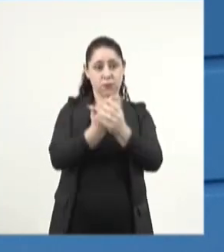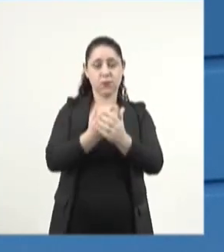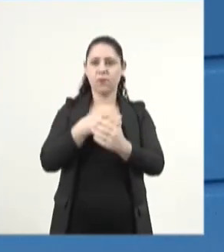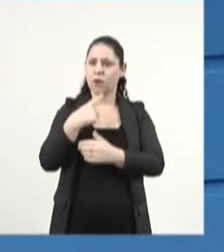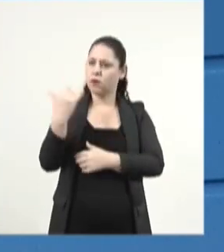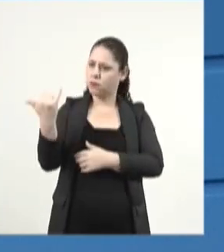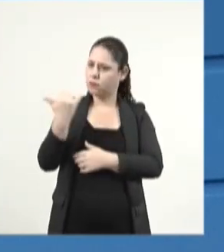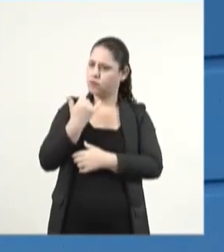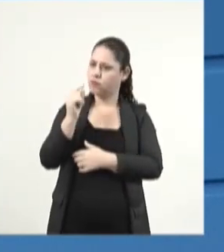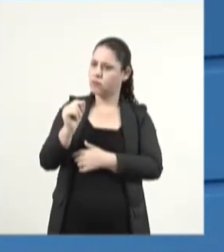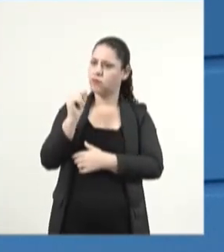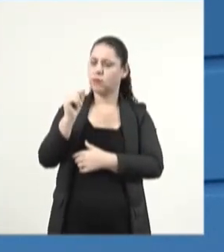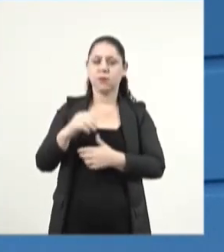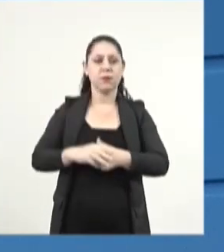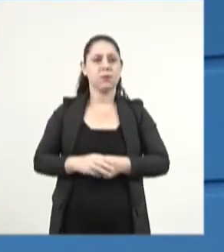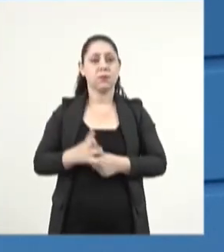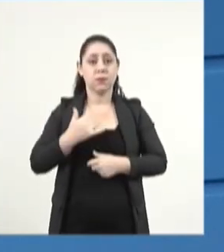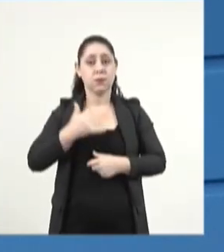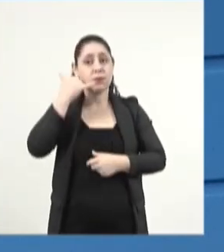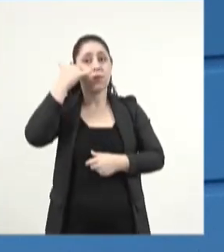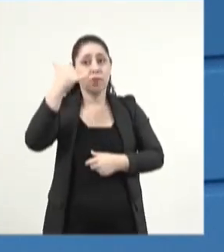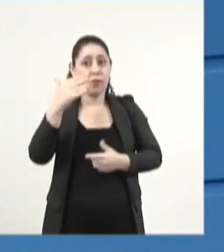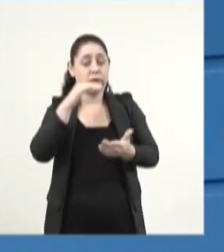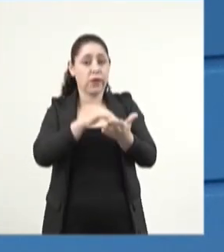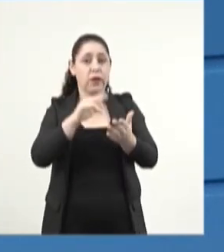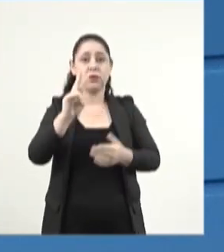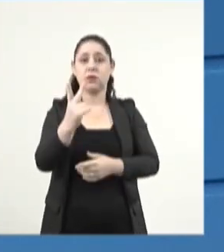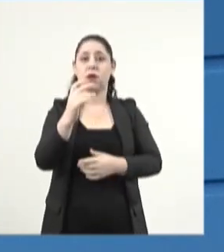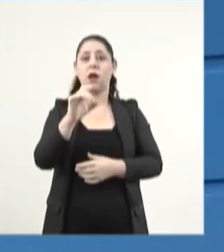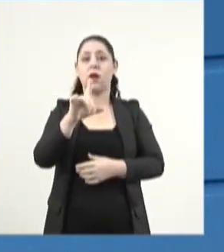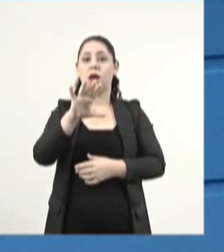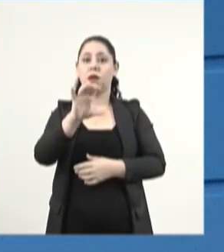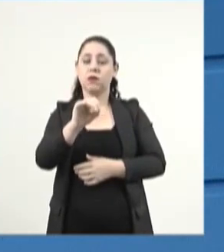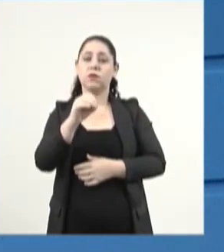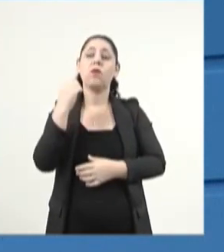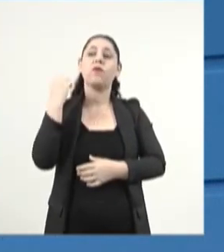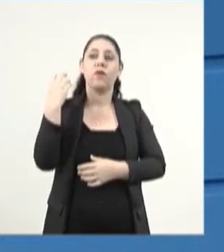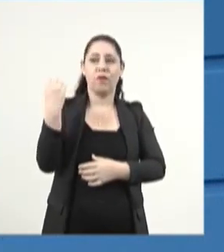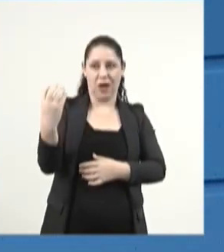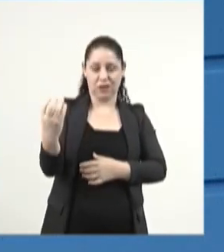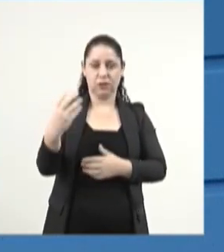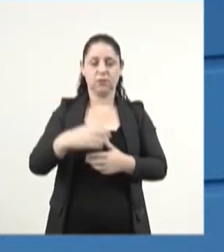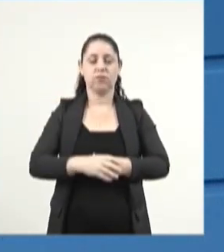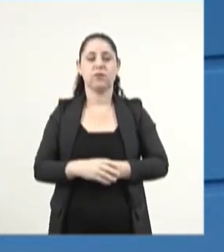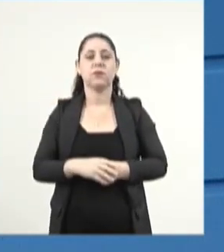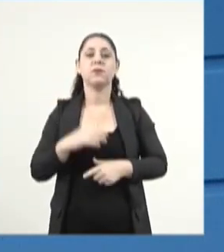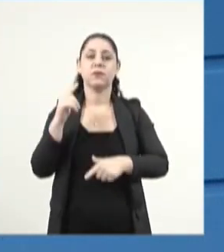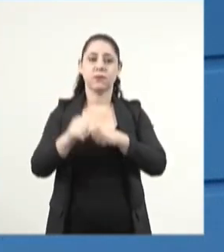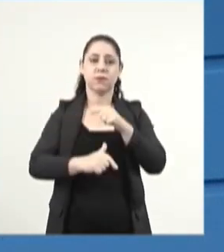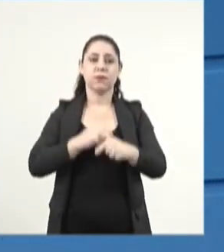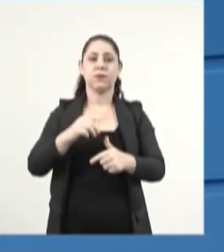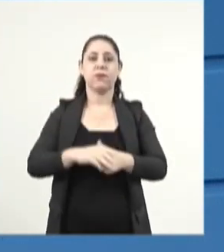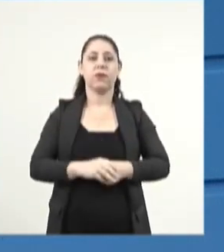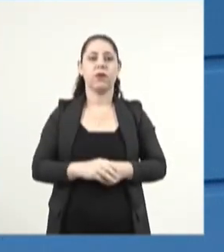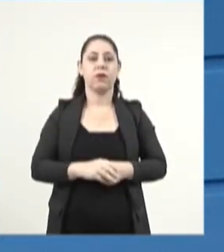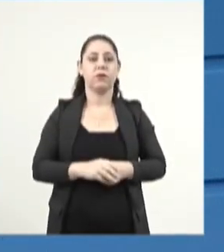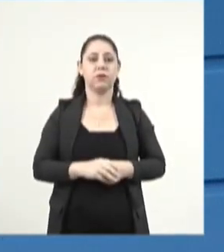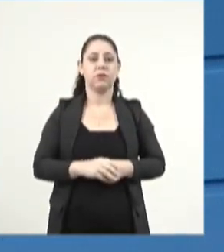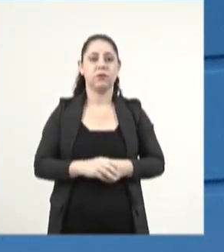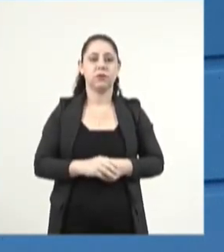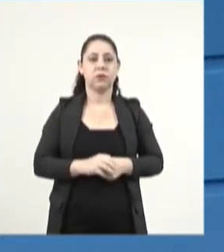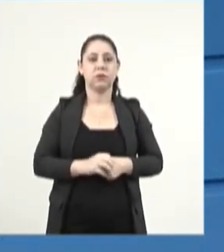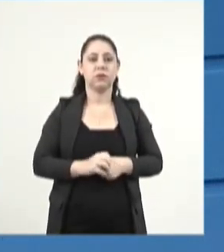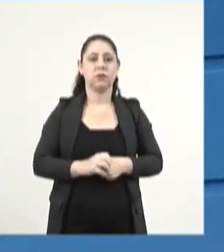Eu fiquei sabendo e entrei em contato com o secretário Hélio, ele está viajando a trabalho, mas ele me deu a